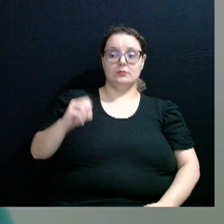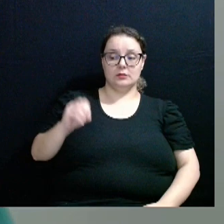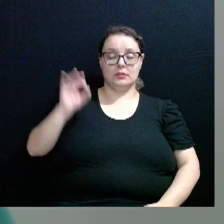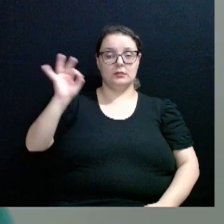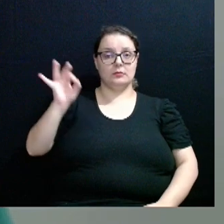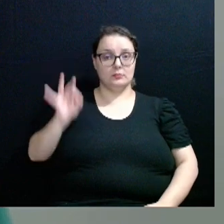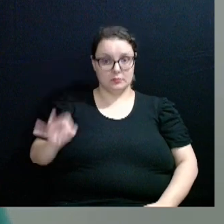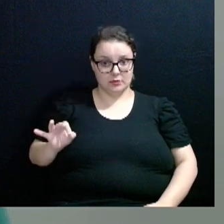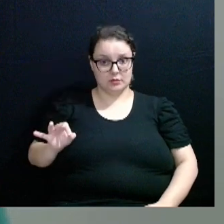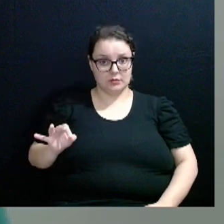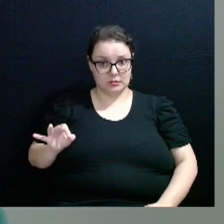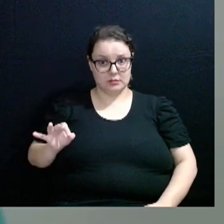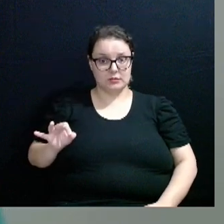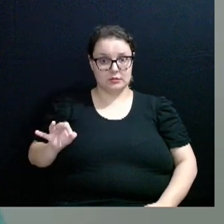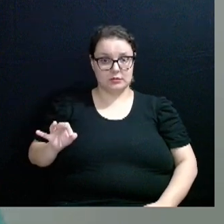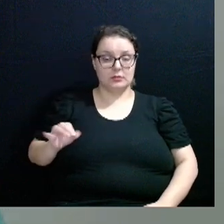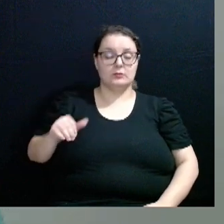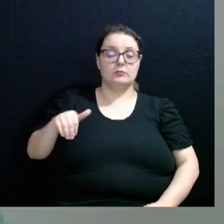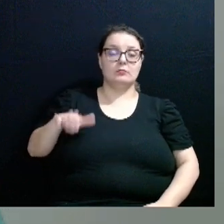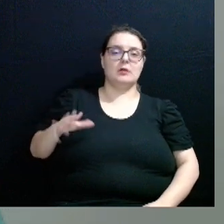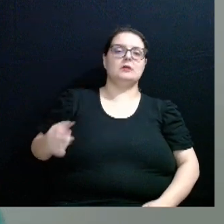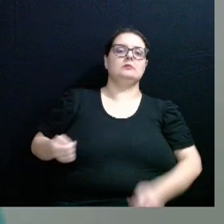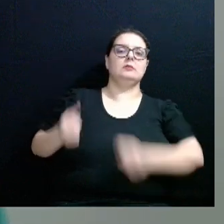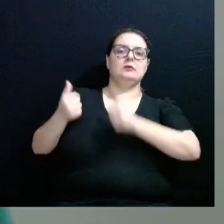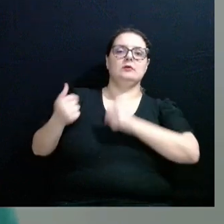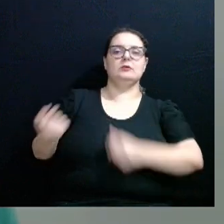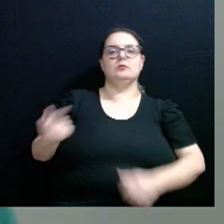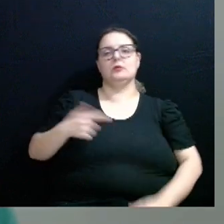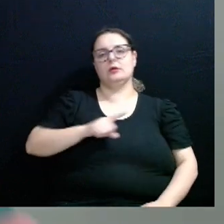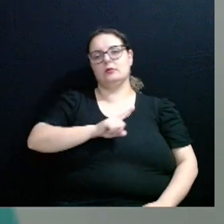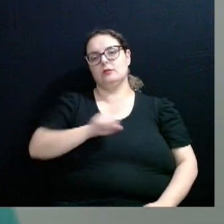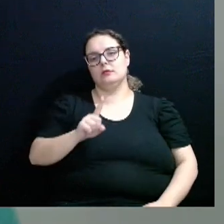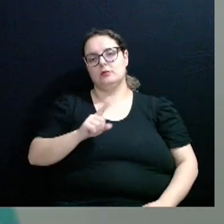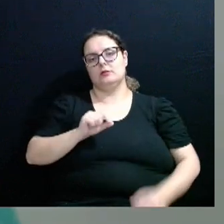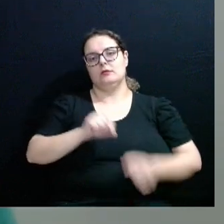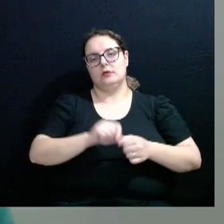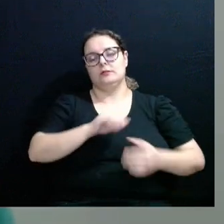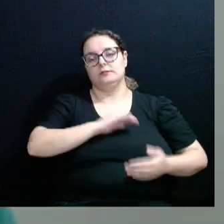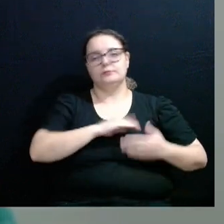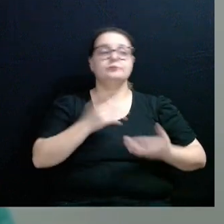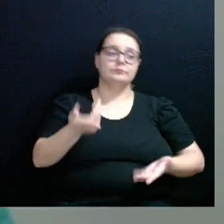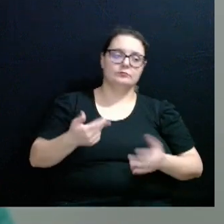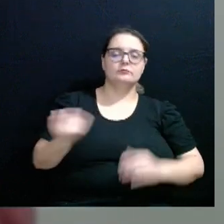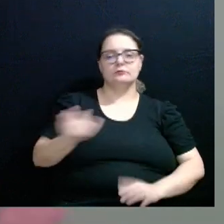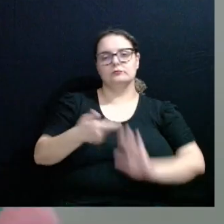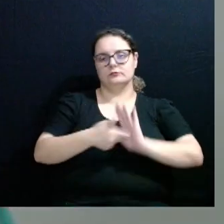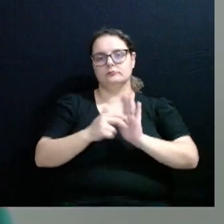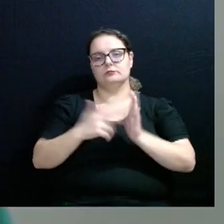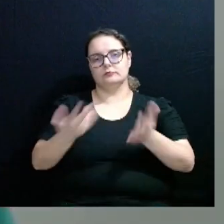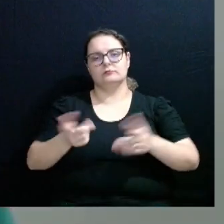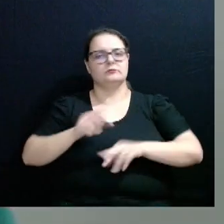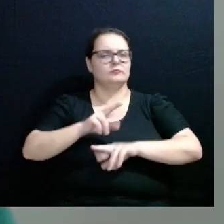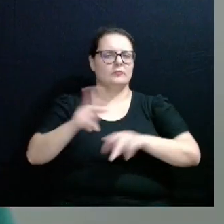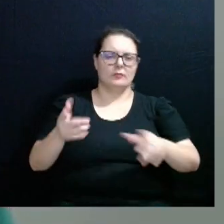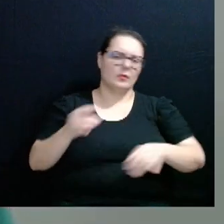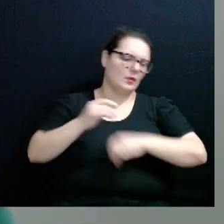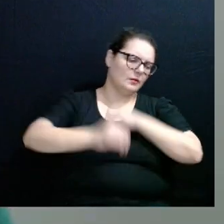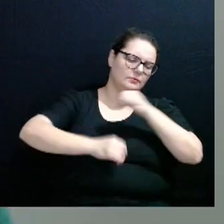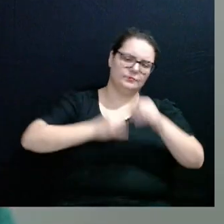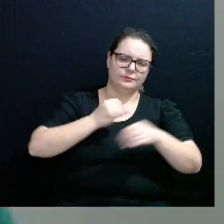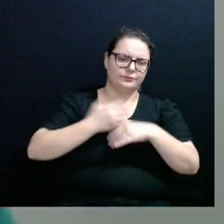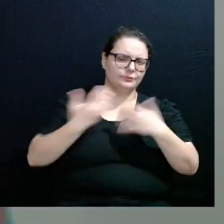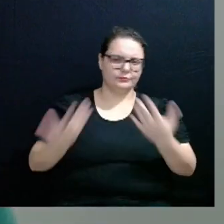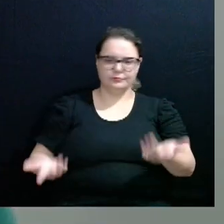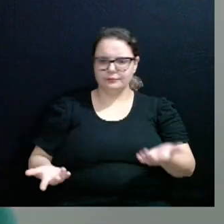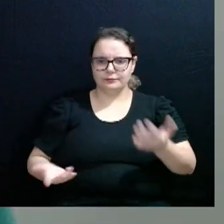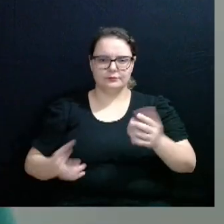mamografia. Então, a importância é nesse sentido. Existem várias coisas que, pela internet, todo mundo